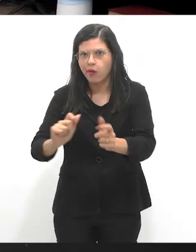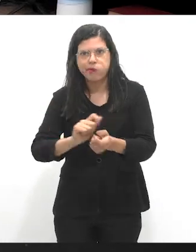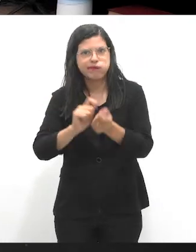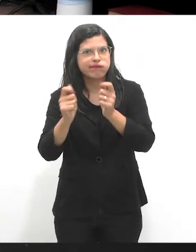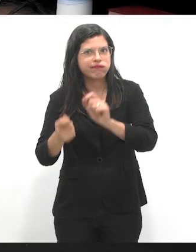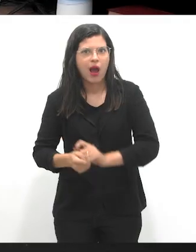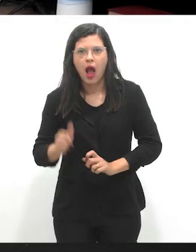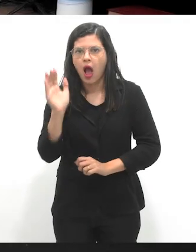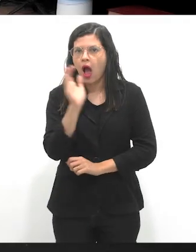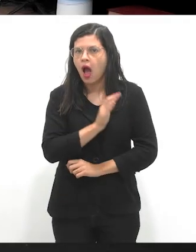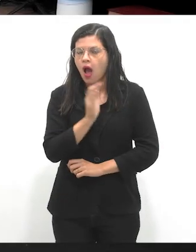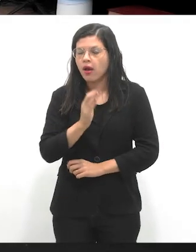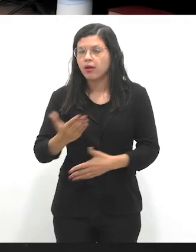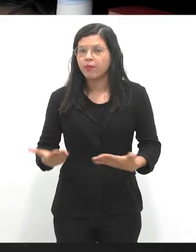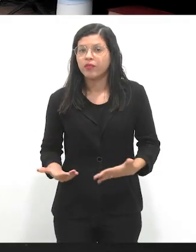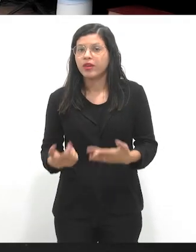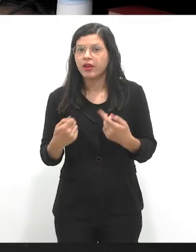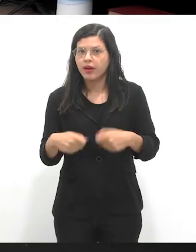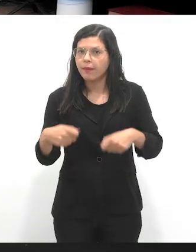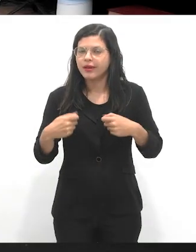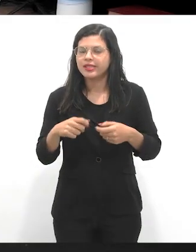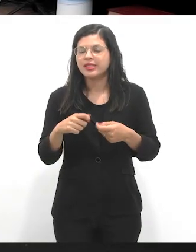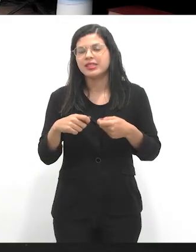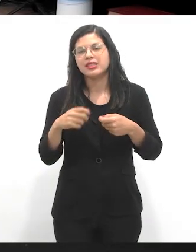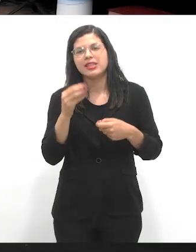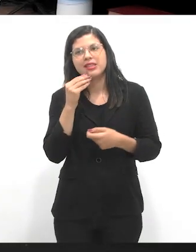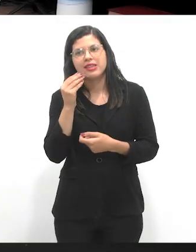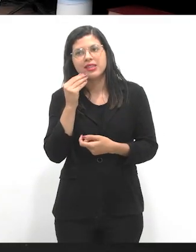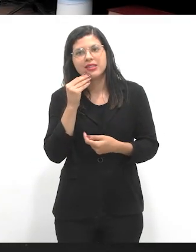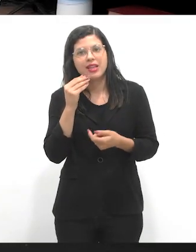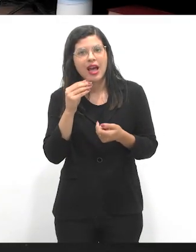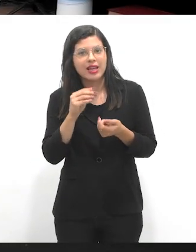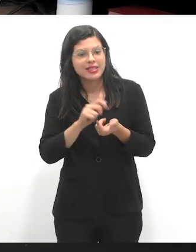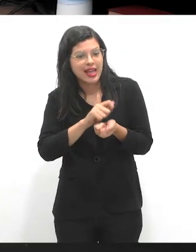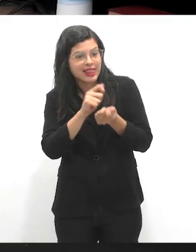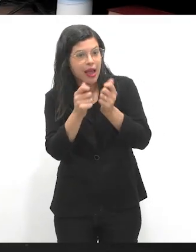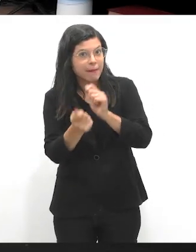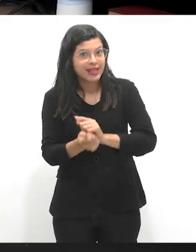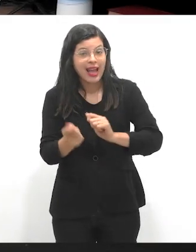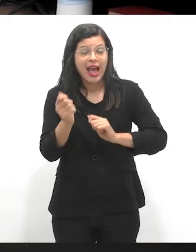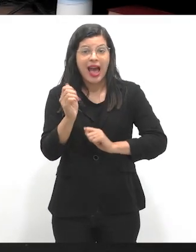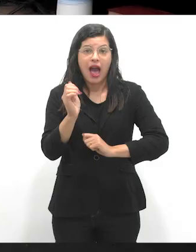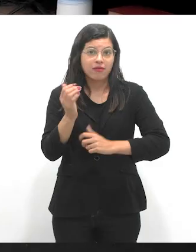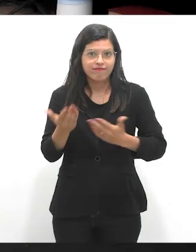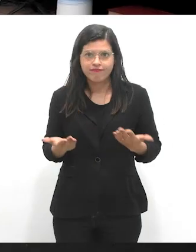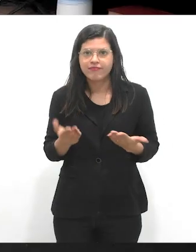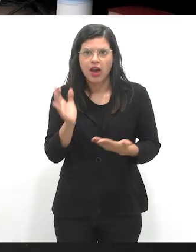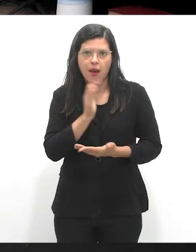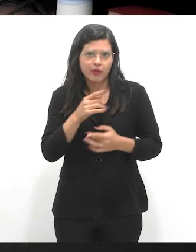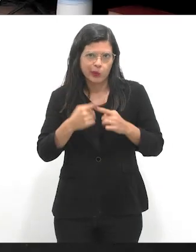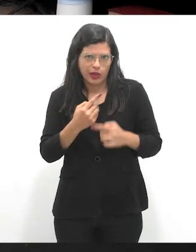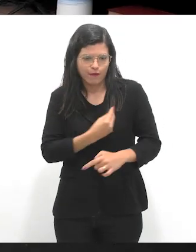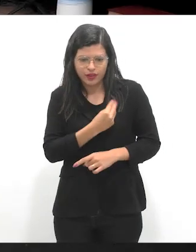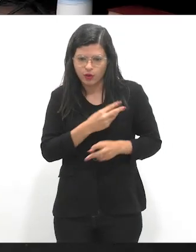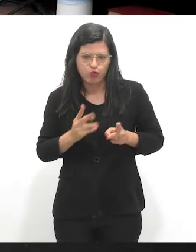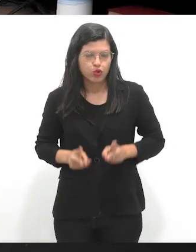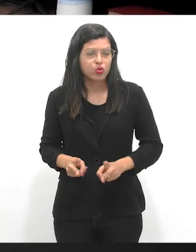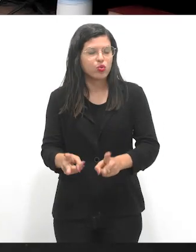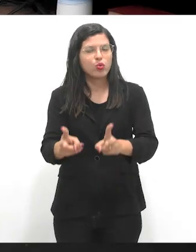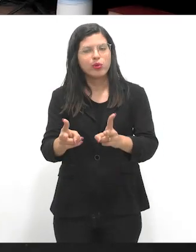brusca, radical na vida, que ela ainda assim tem que se ambientar e de forma o mais rápido possível, porque a vida não Sim. para,